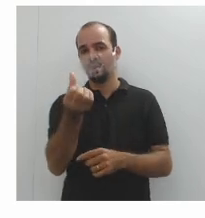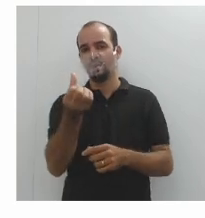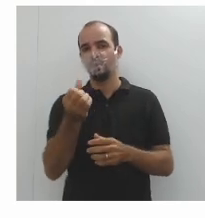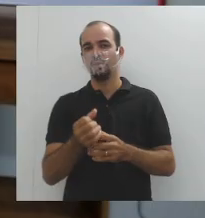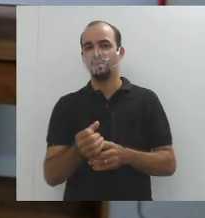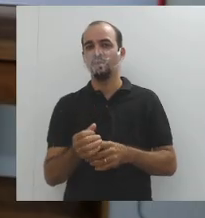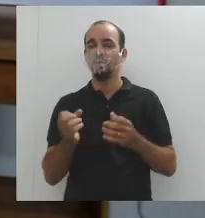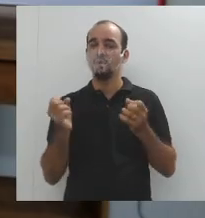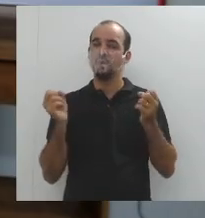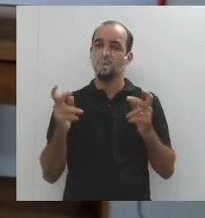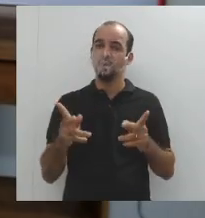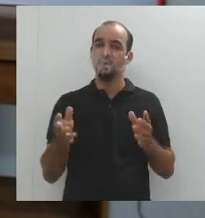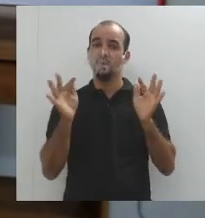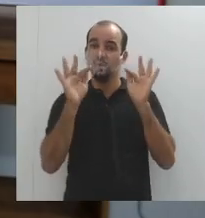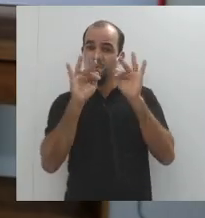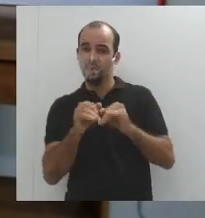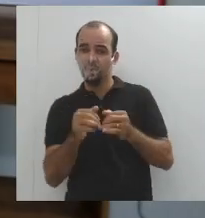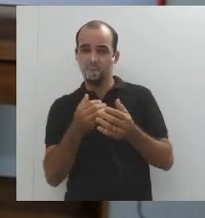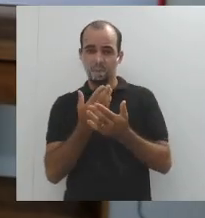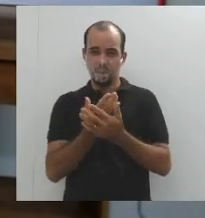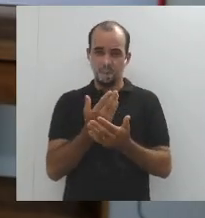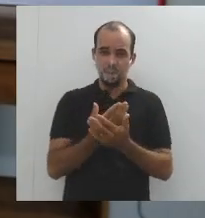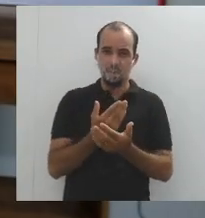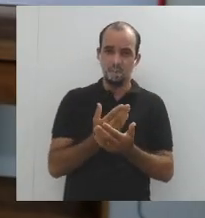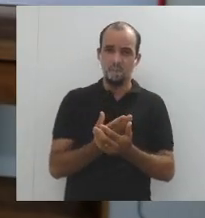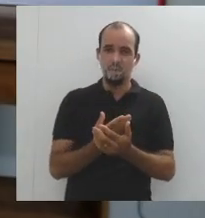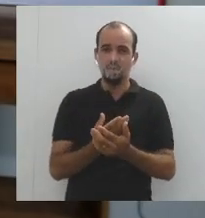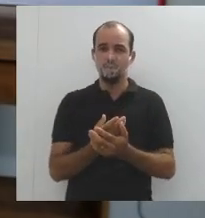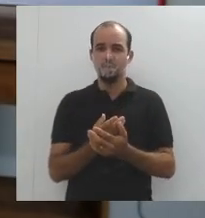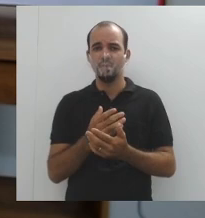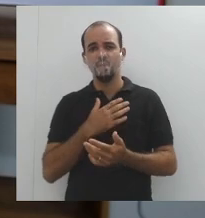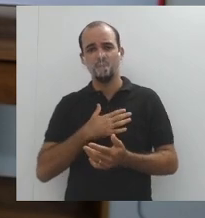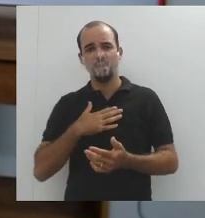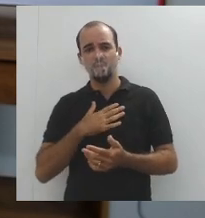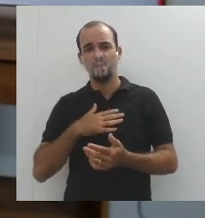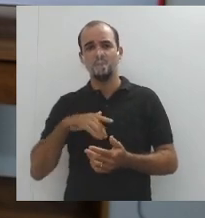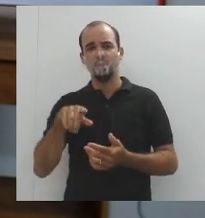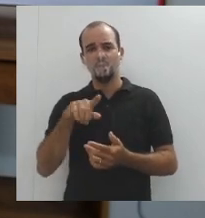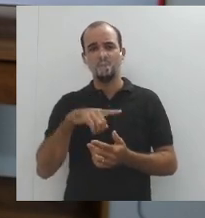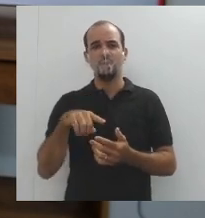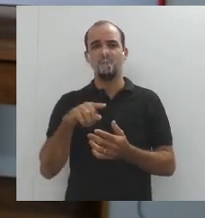encerramos a nossa aula. Espero